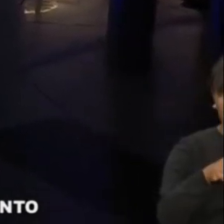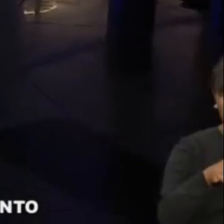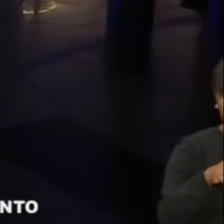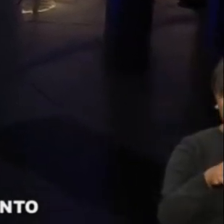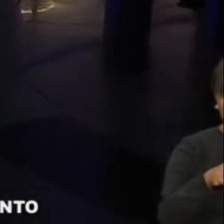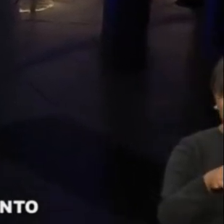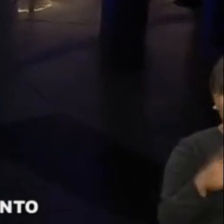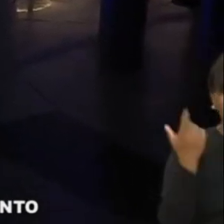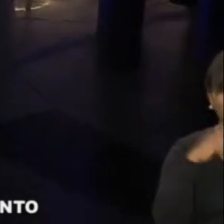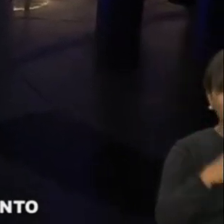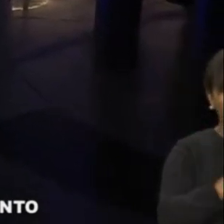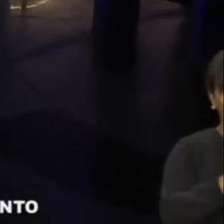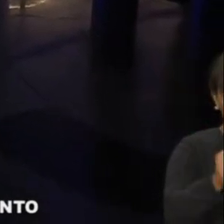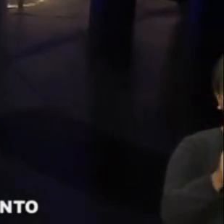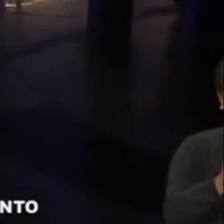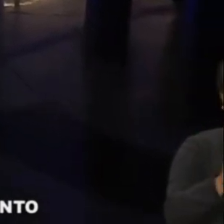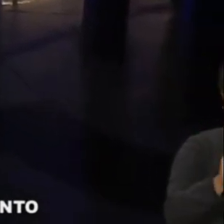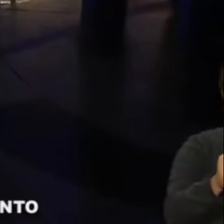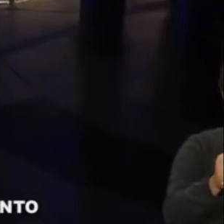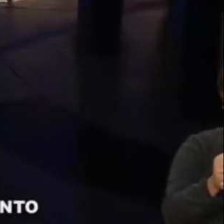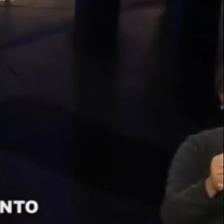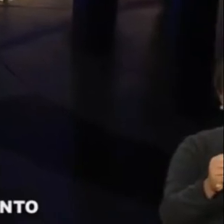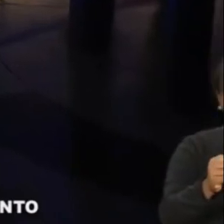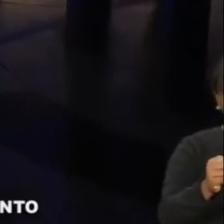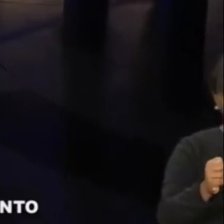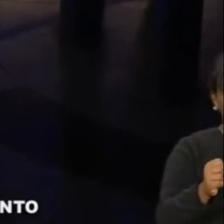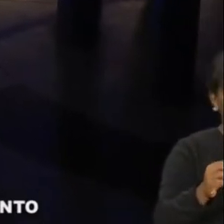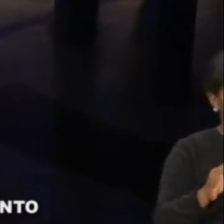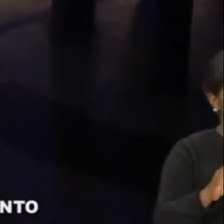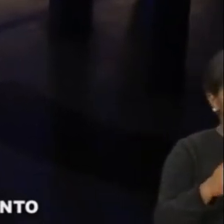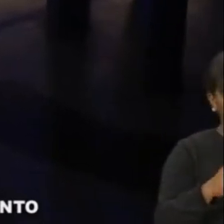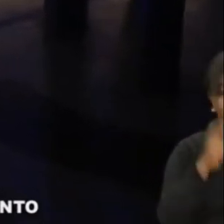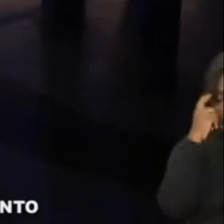Todo mundo pensou que Jesus se deu mal na cruz.